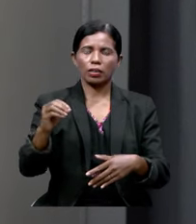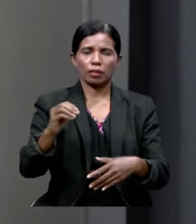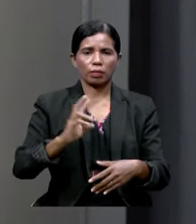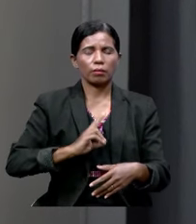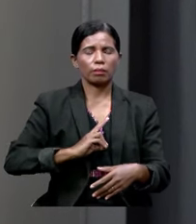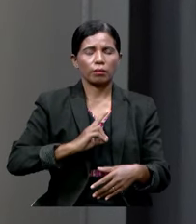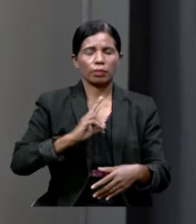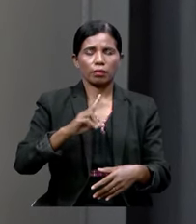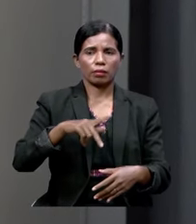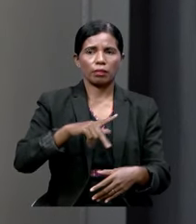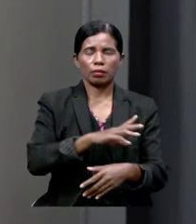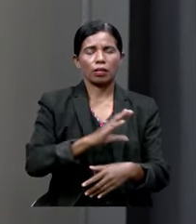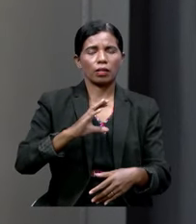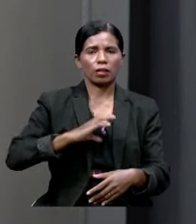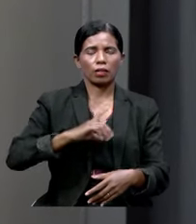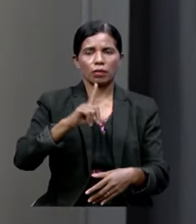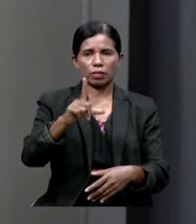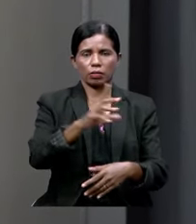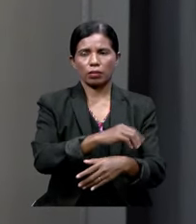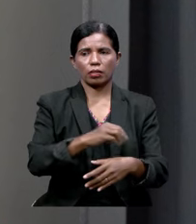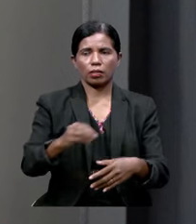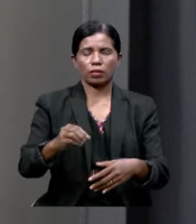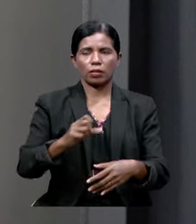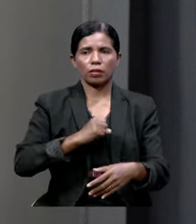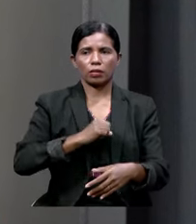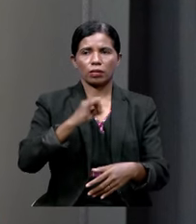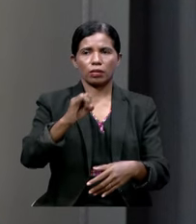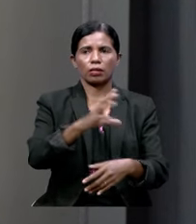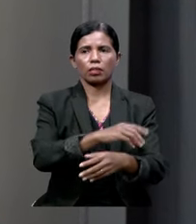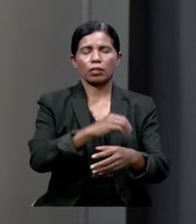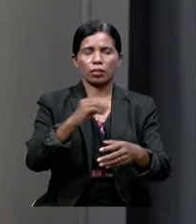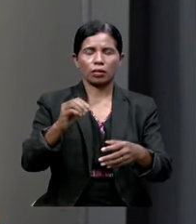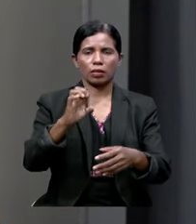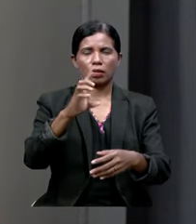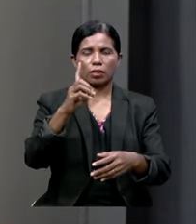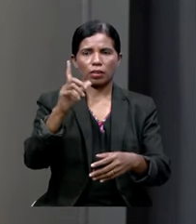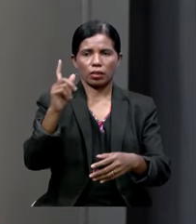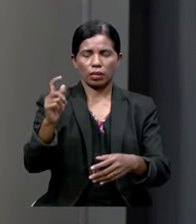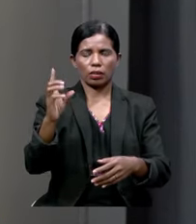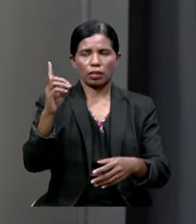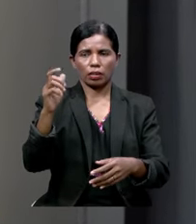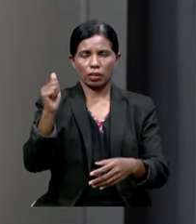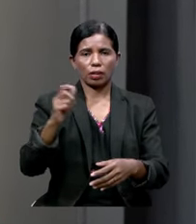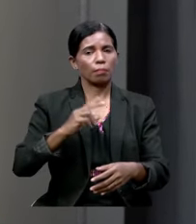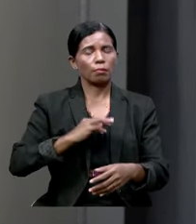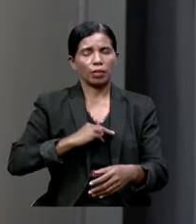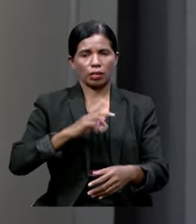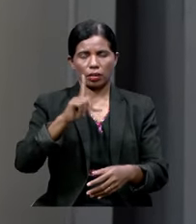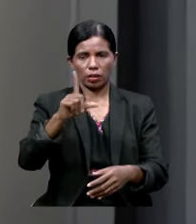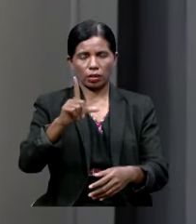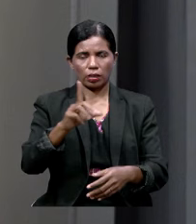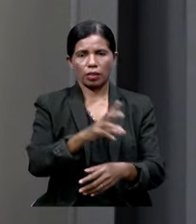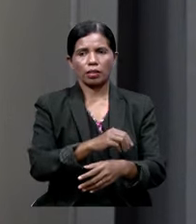Perunas, Cacolidum, Suricmas, Patuada Edanine, Manleu,